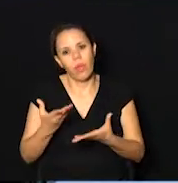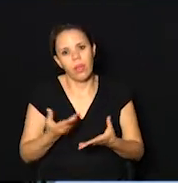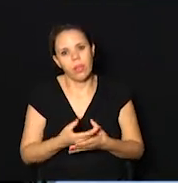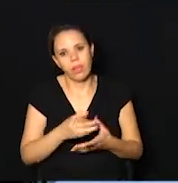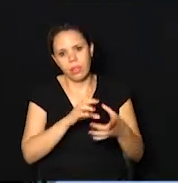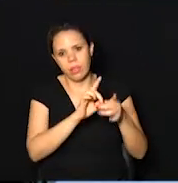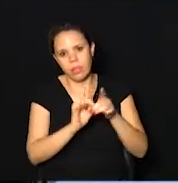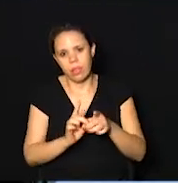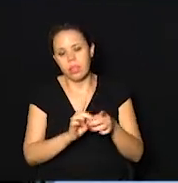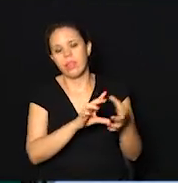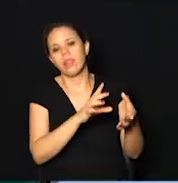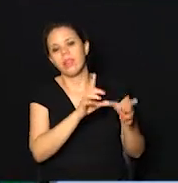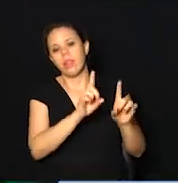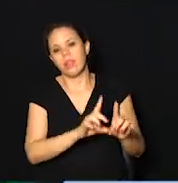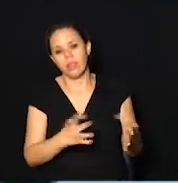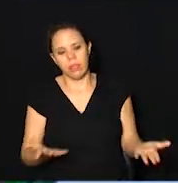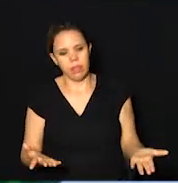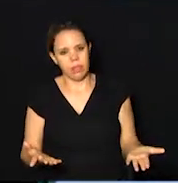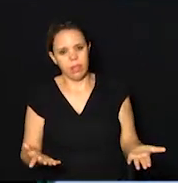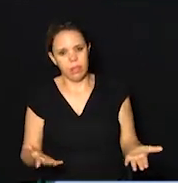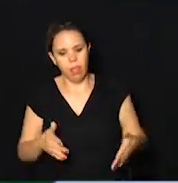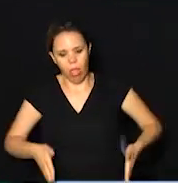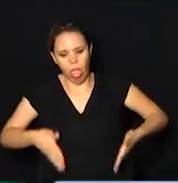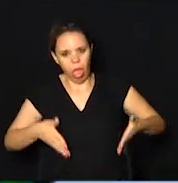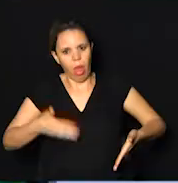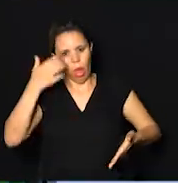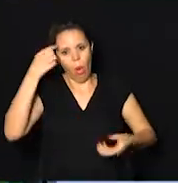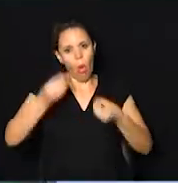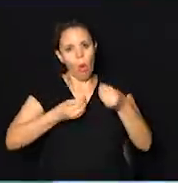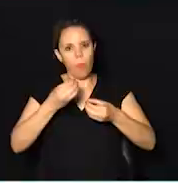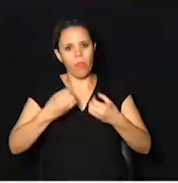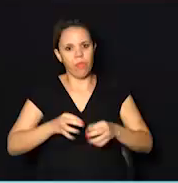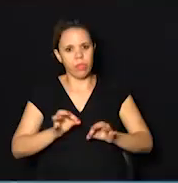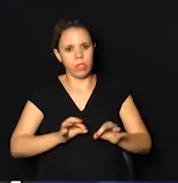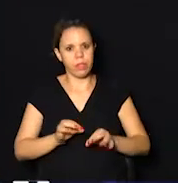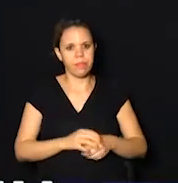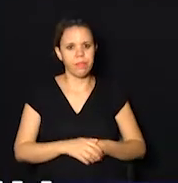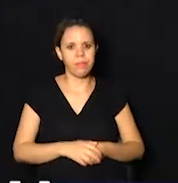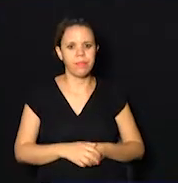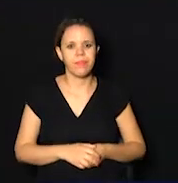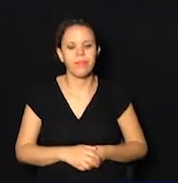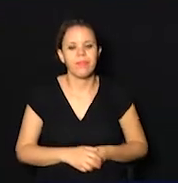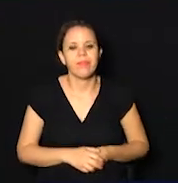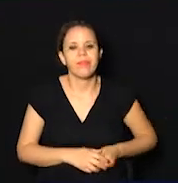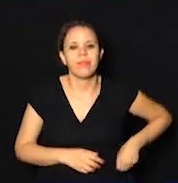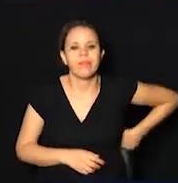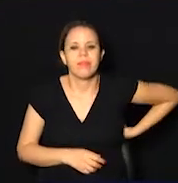como é que funciona para ir e foi logo no cadeirante né porque eu não tinha nenhuma ideia como é que funcionava